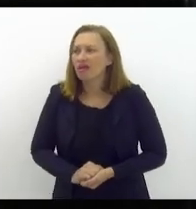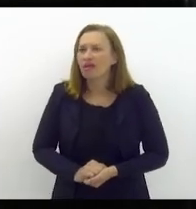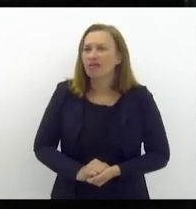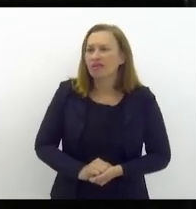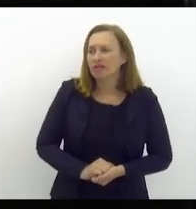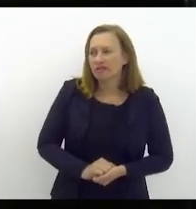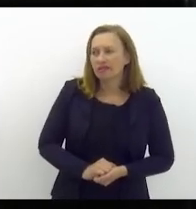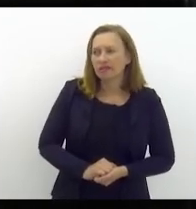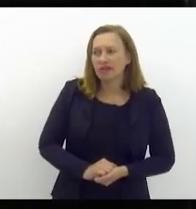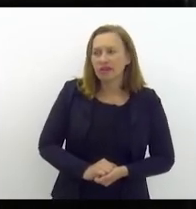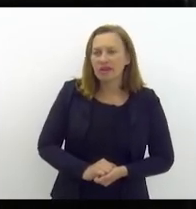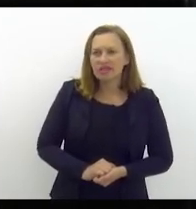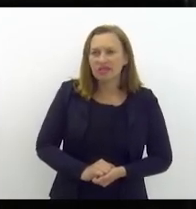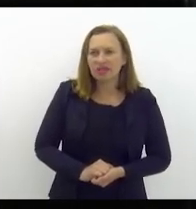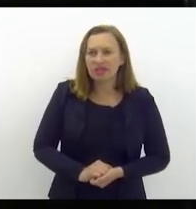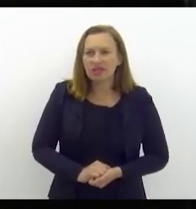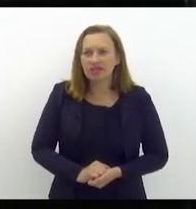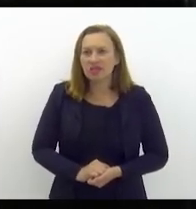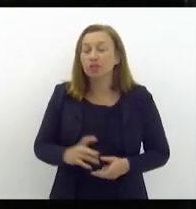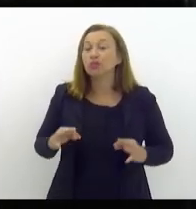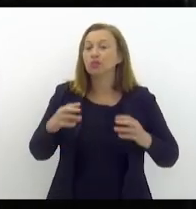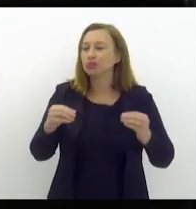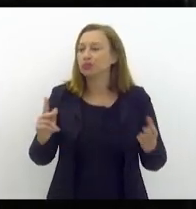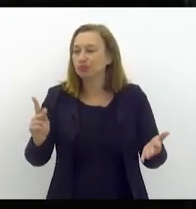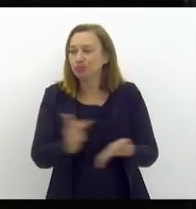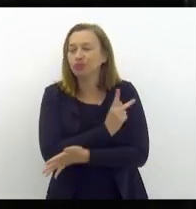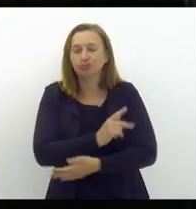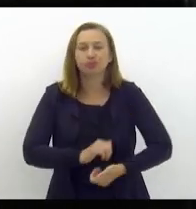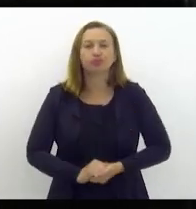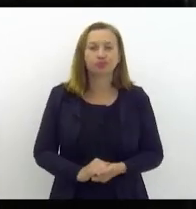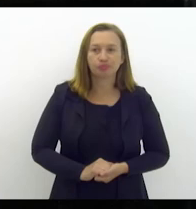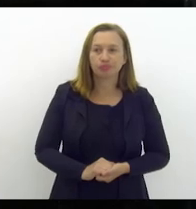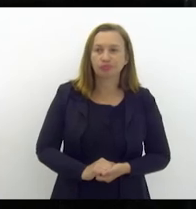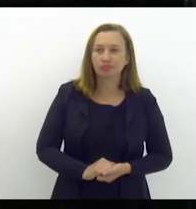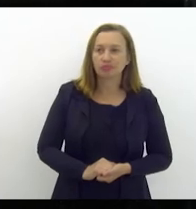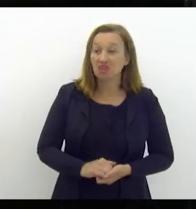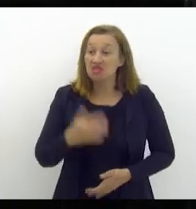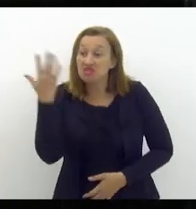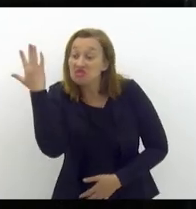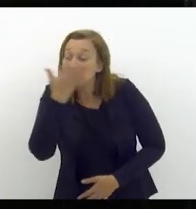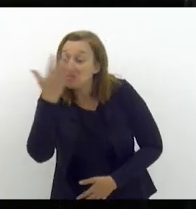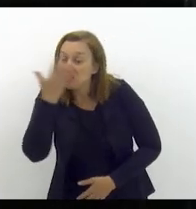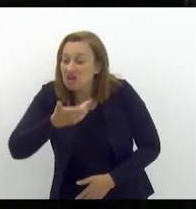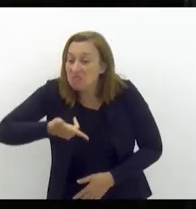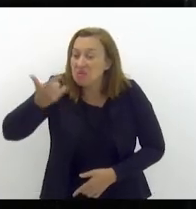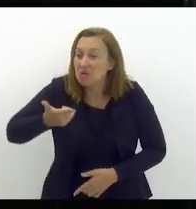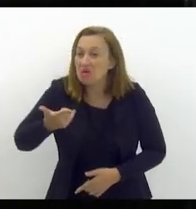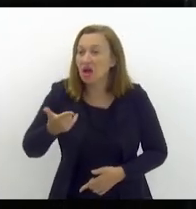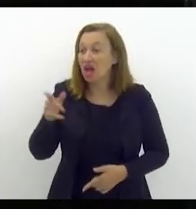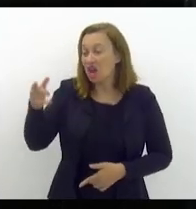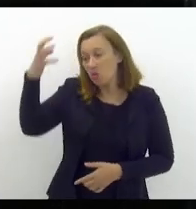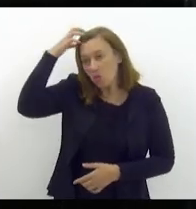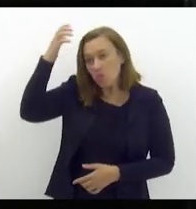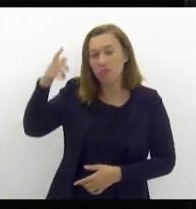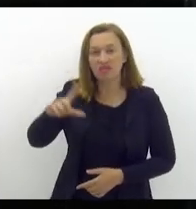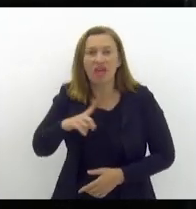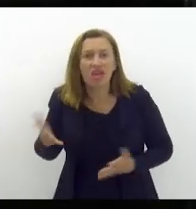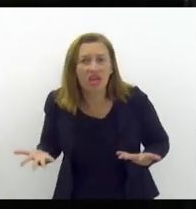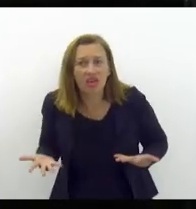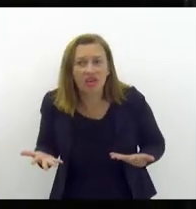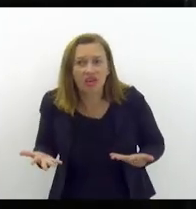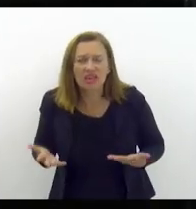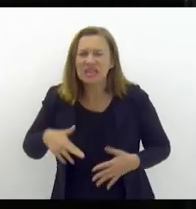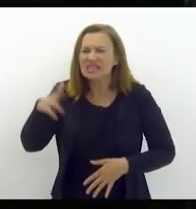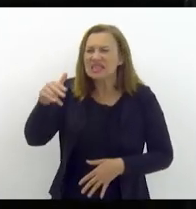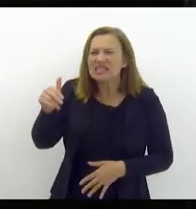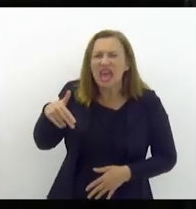E é inadmissível tudo isso que vem acontecendo. Se ela descarregar e não ver, ele toma uma pancada. Ou seja, sempre